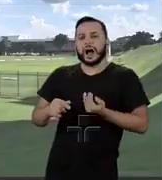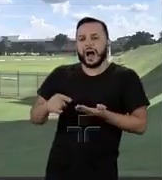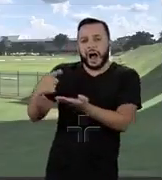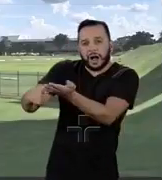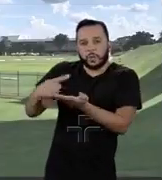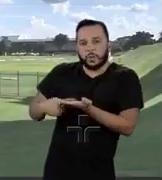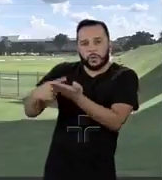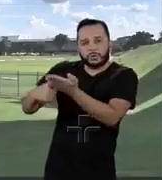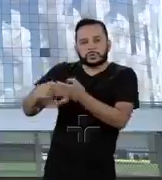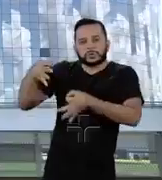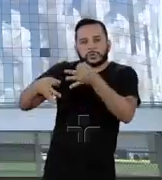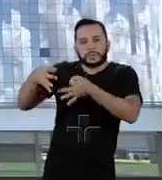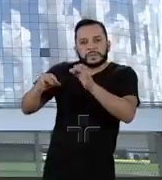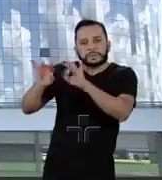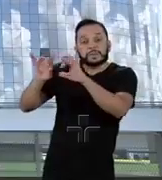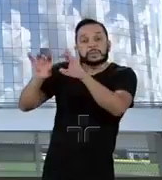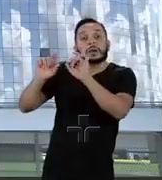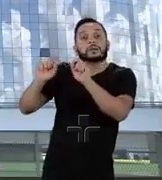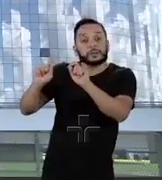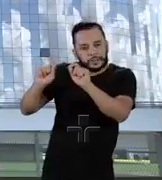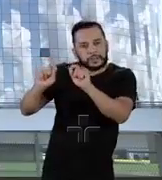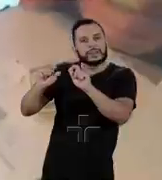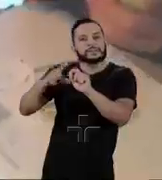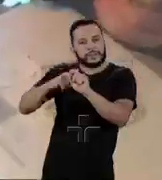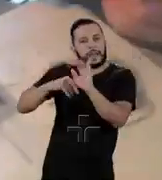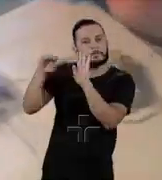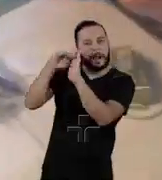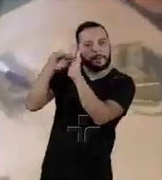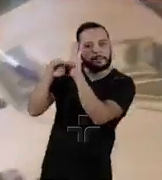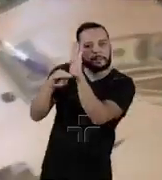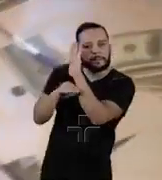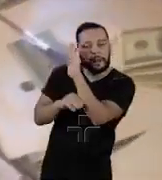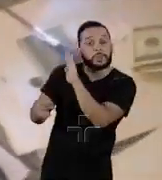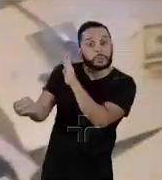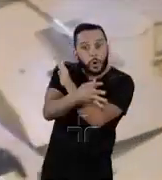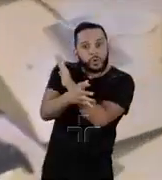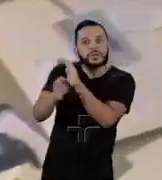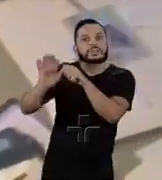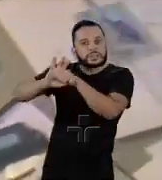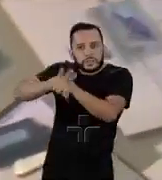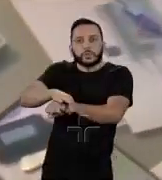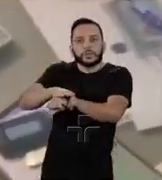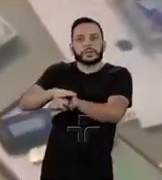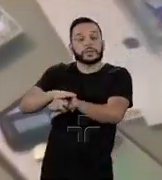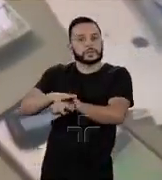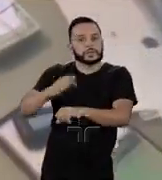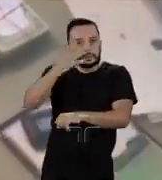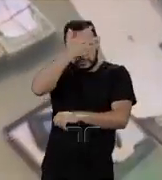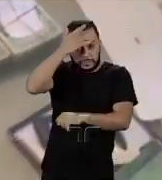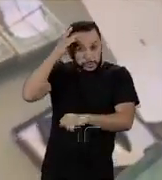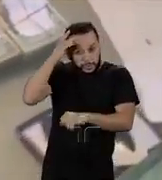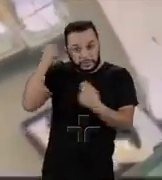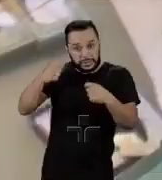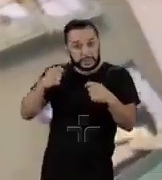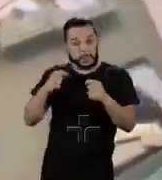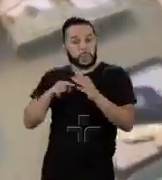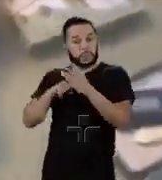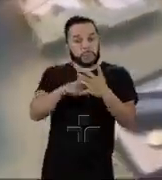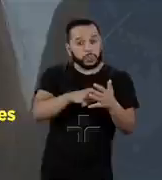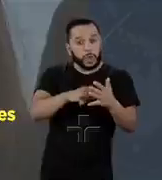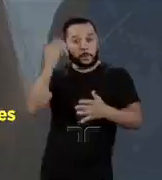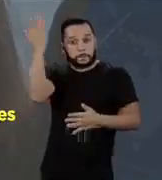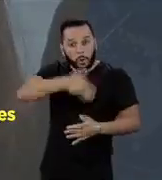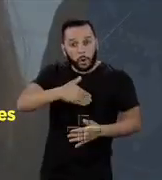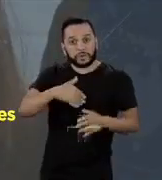ganharam novas exigências para dar mais segurança jurídica. É preciso garantir que novos delatores tenham provas, além de devolver o